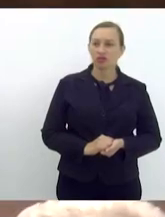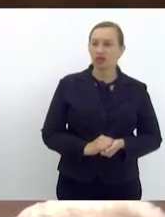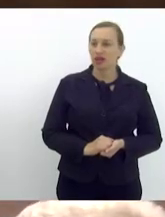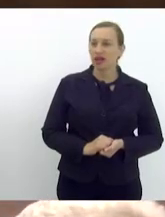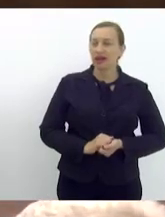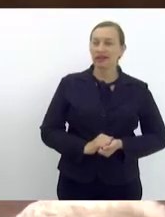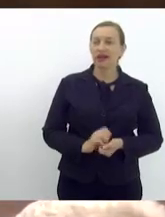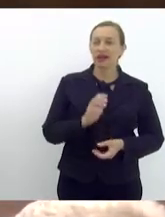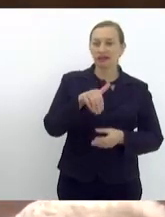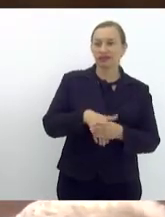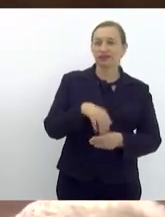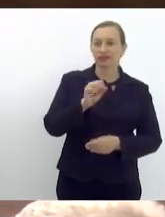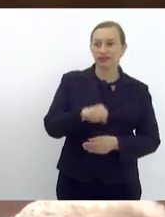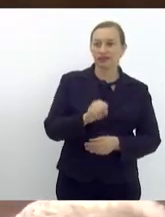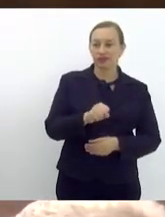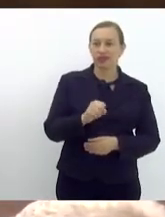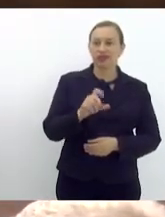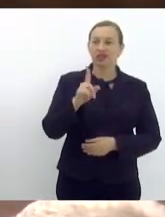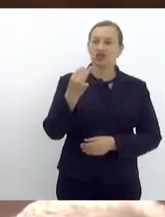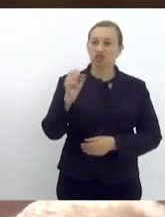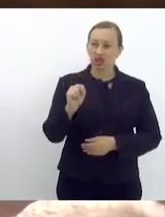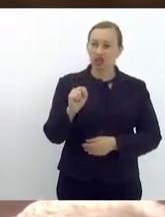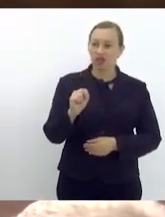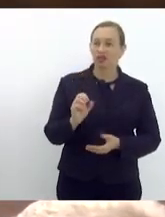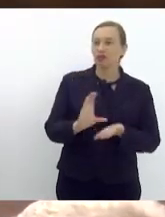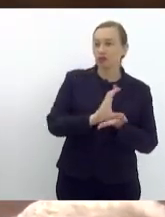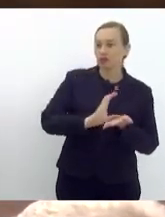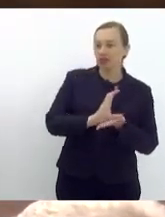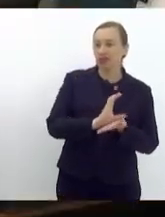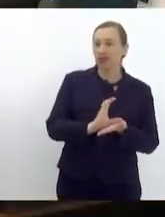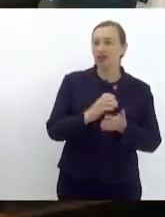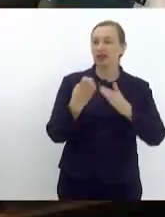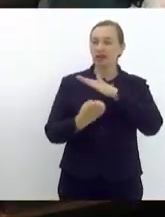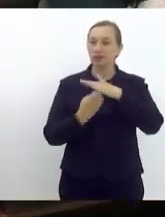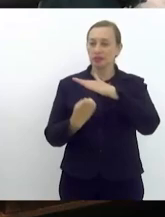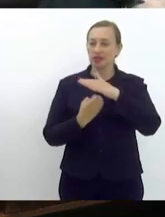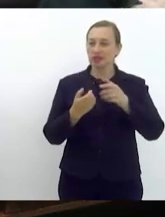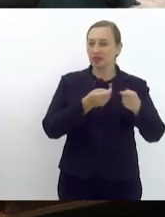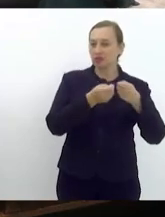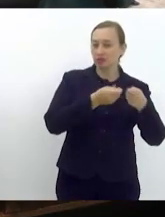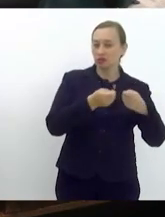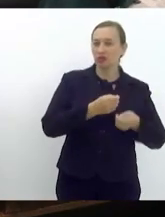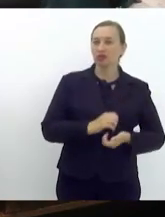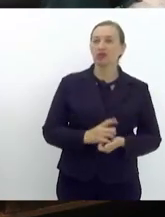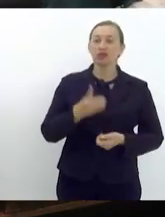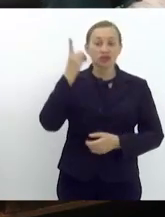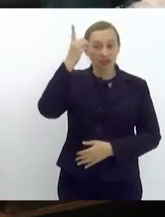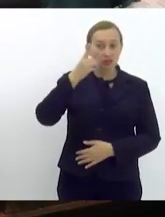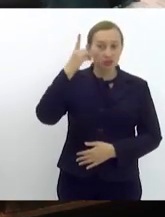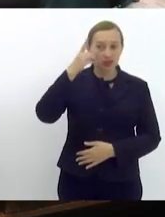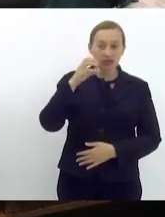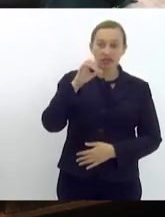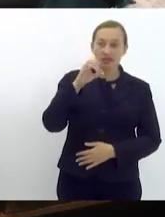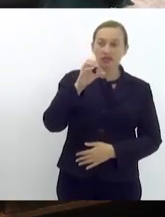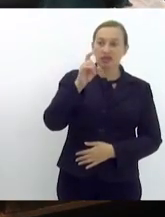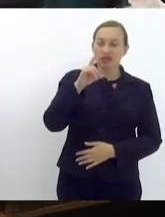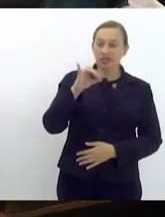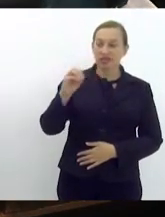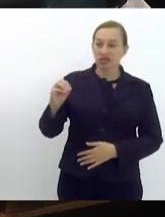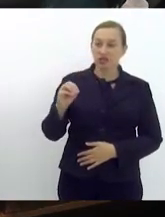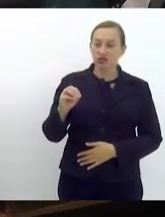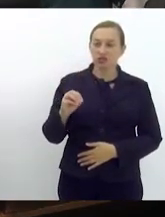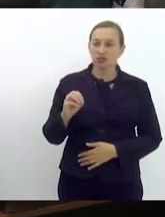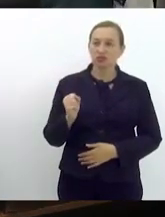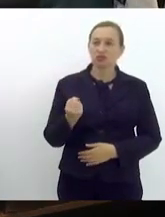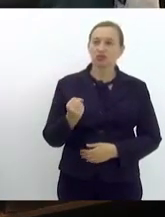Presidente, voto sim. Charles Batista, para conselheiro da AGTRANS. Deputado Sérgio Fernandes. Deixou consignado.